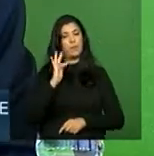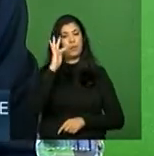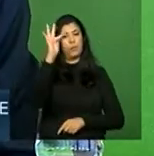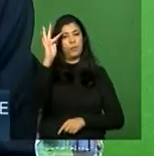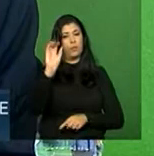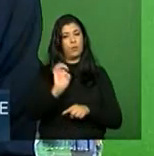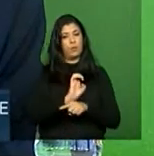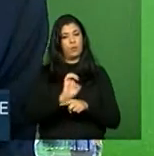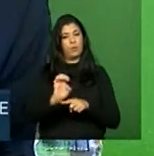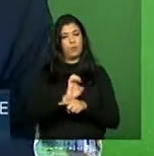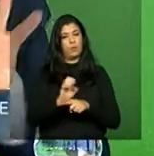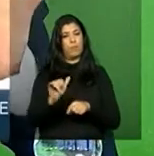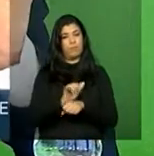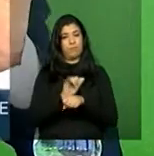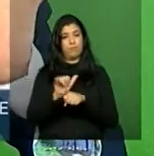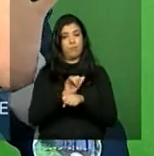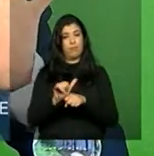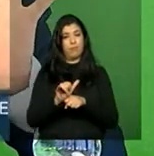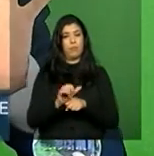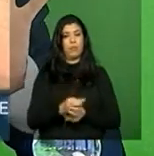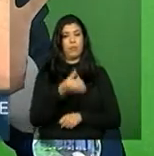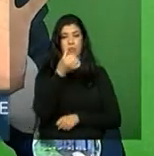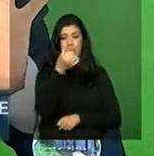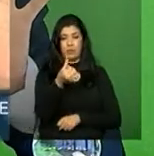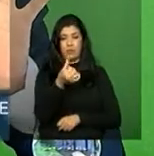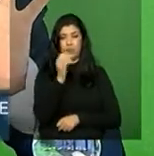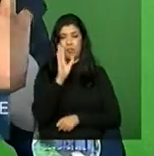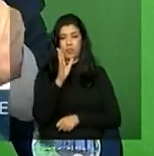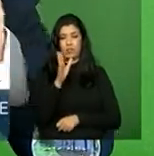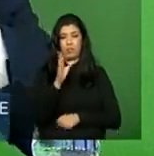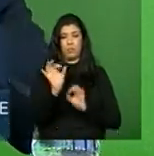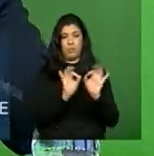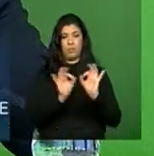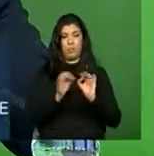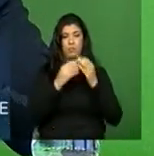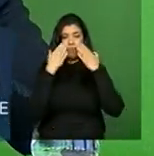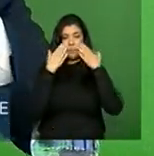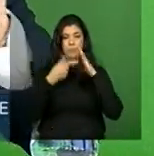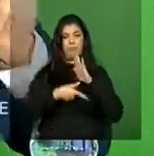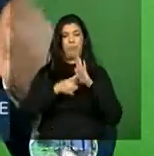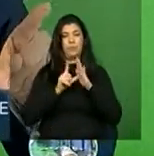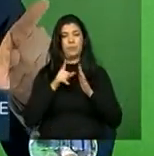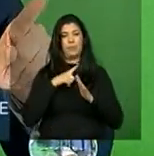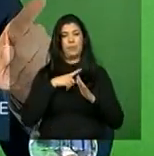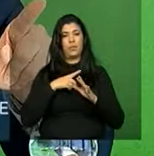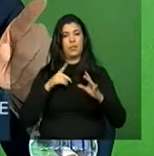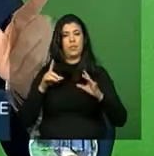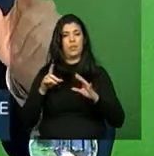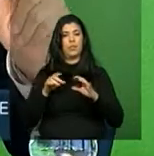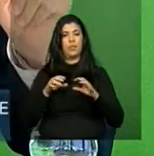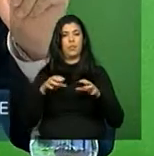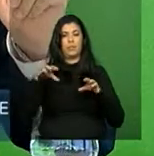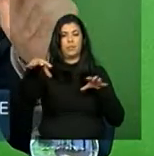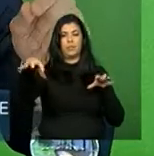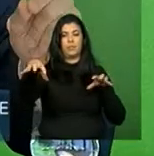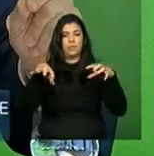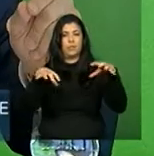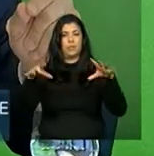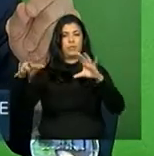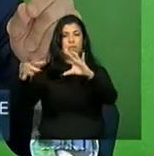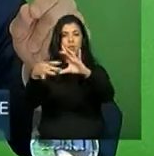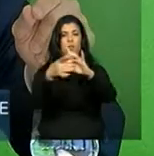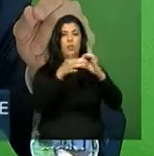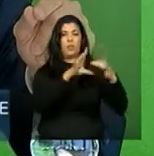estruturantes que são aqueles seis projetos que eu me referi a interligação da